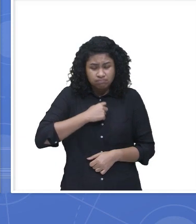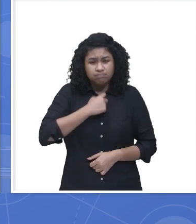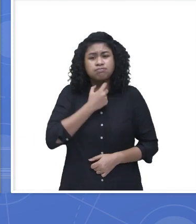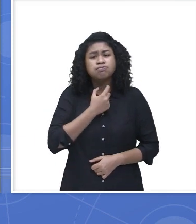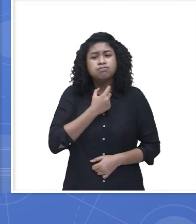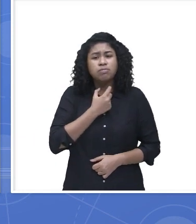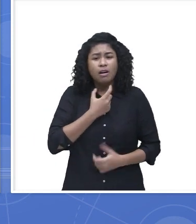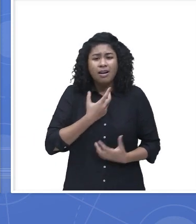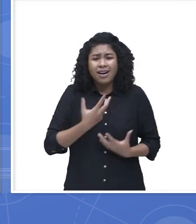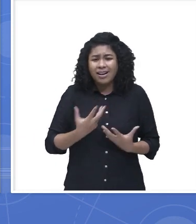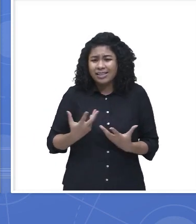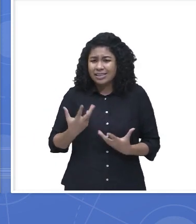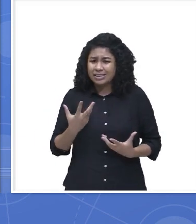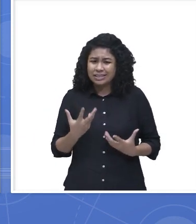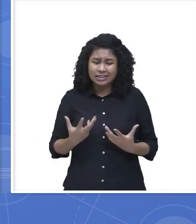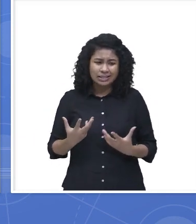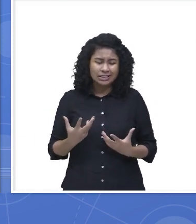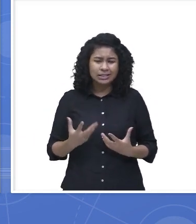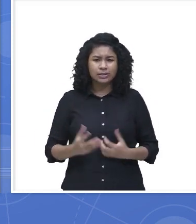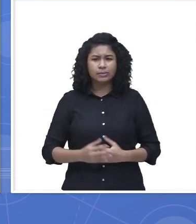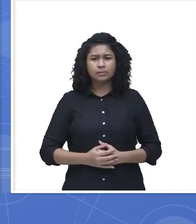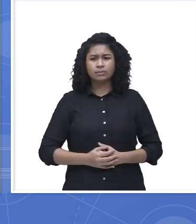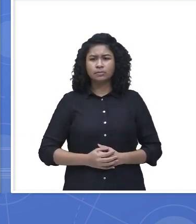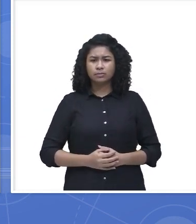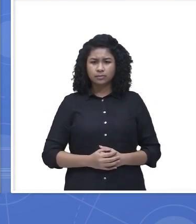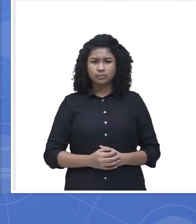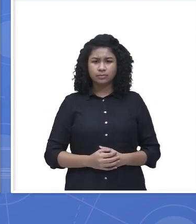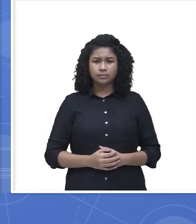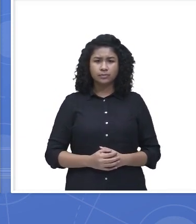ânsia, que se escapa da boca de um cardíaco.